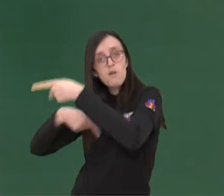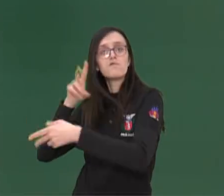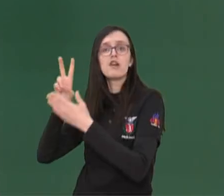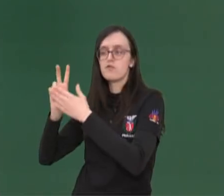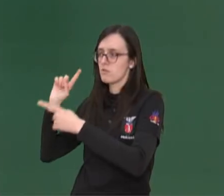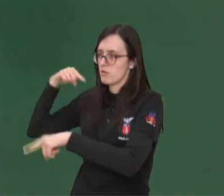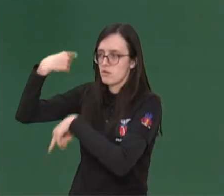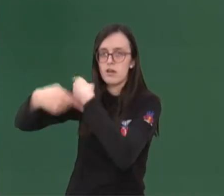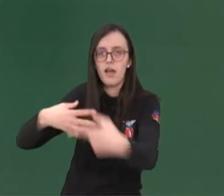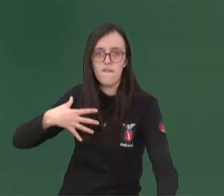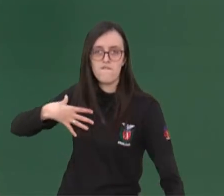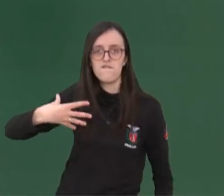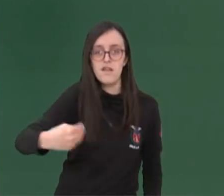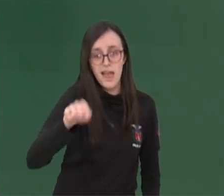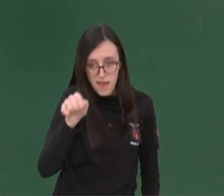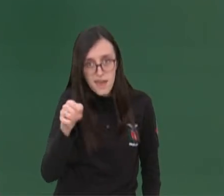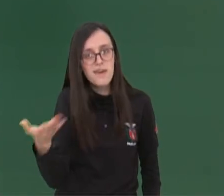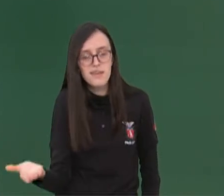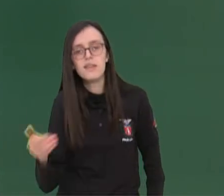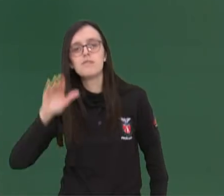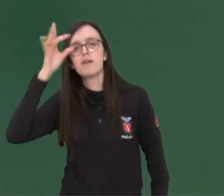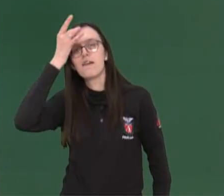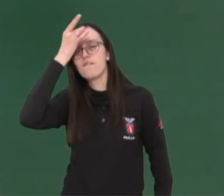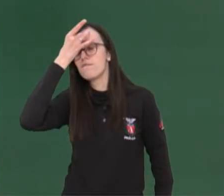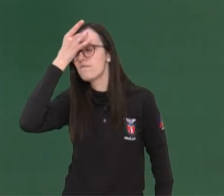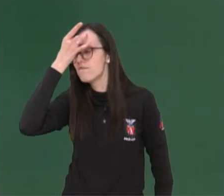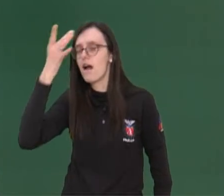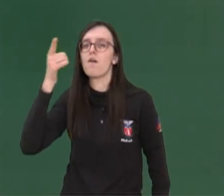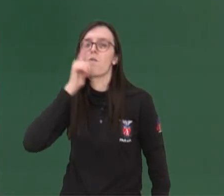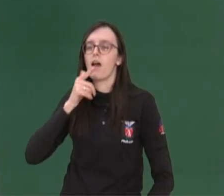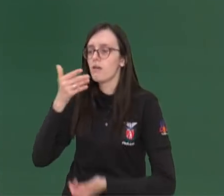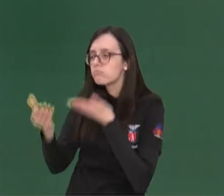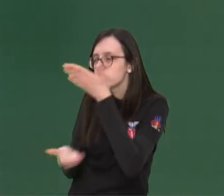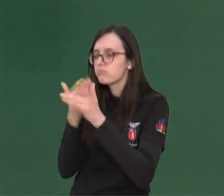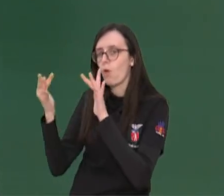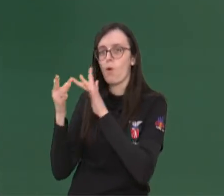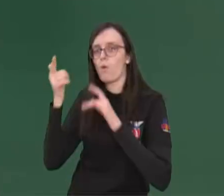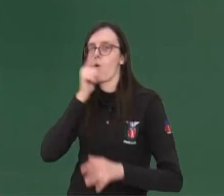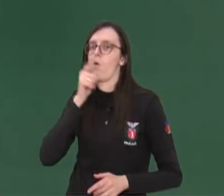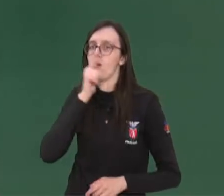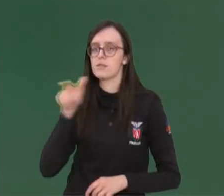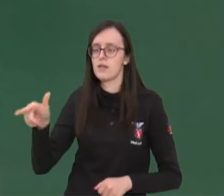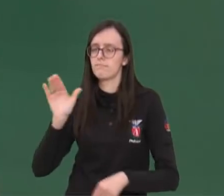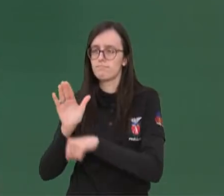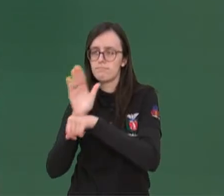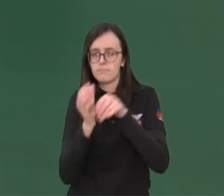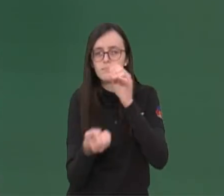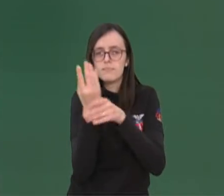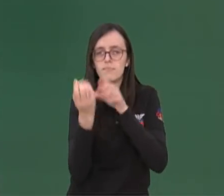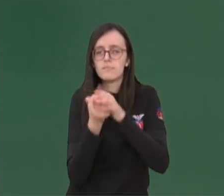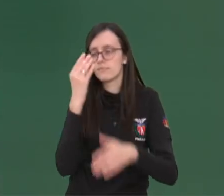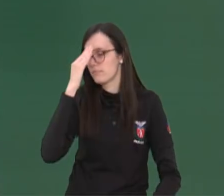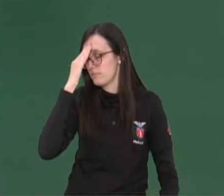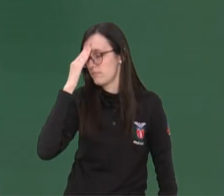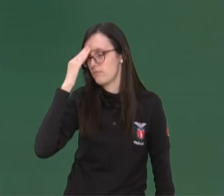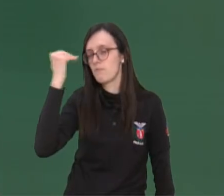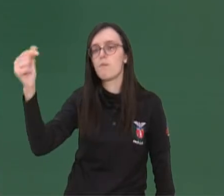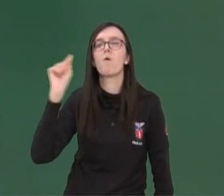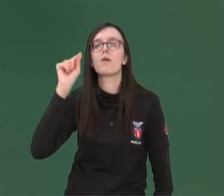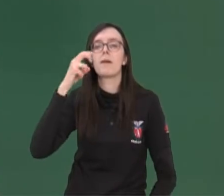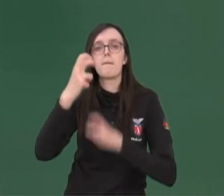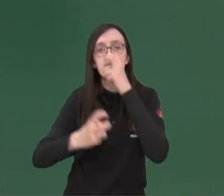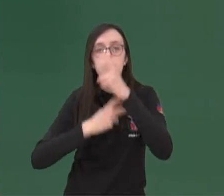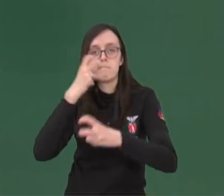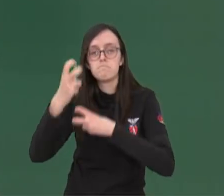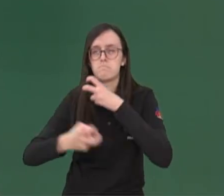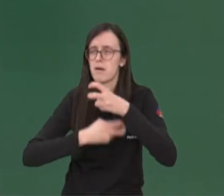indígenas. Então, maior facilidade ainda nesse contato. E ele ajudou a criar o famosíssimo Parque Nacional